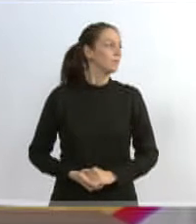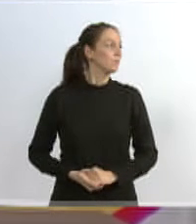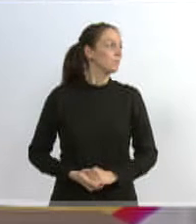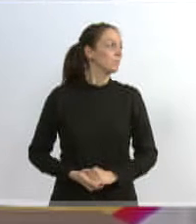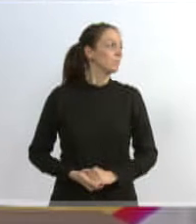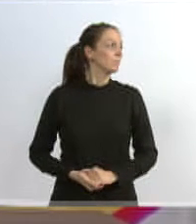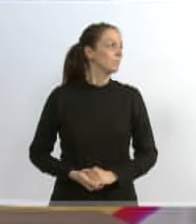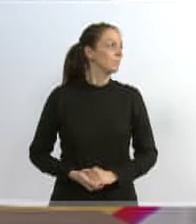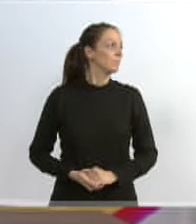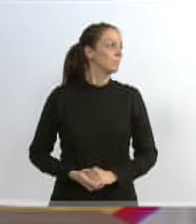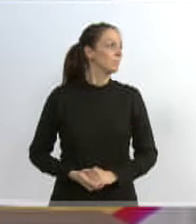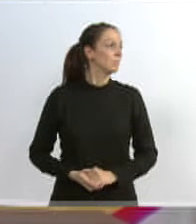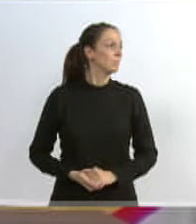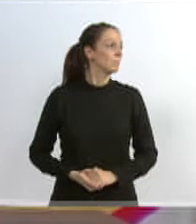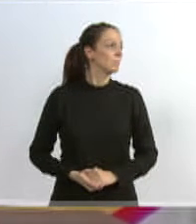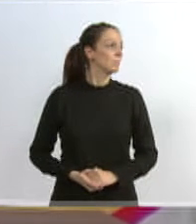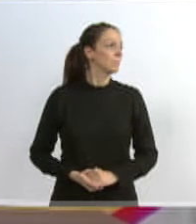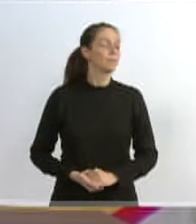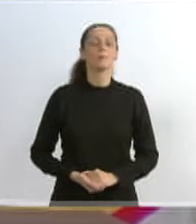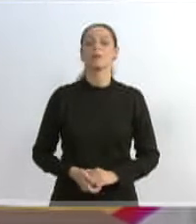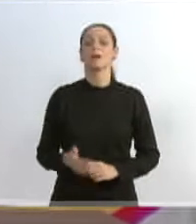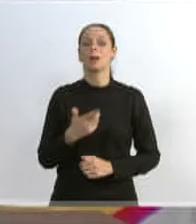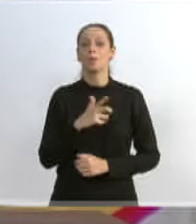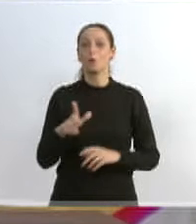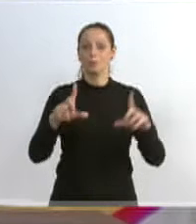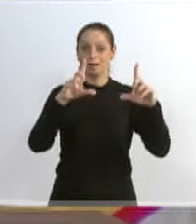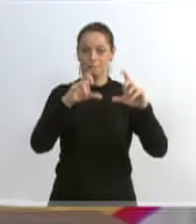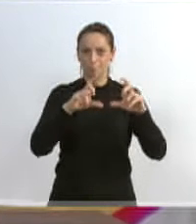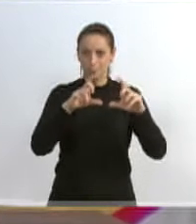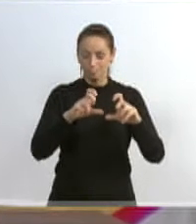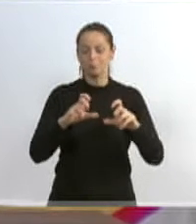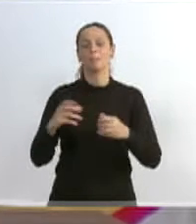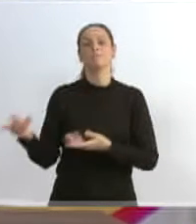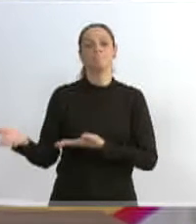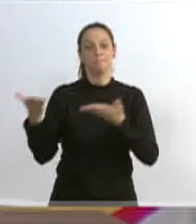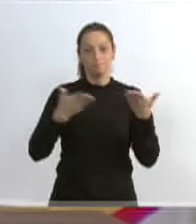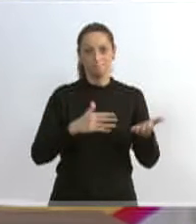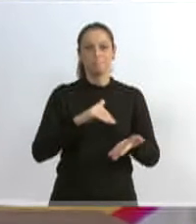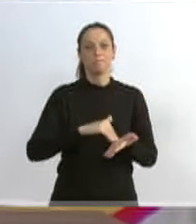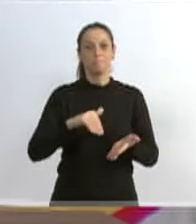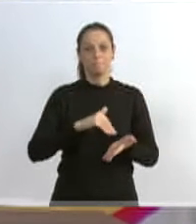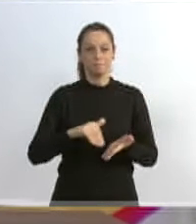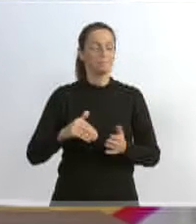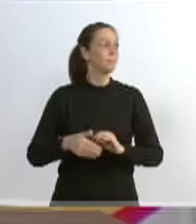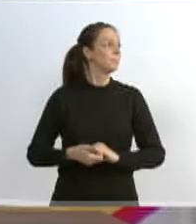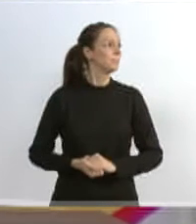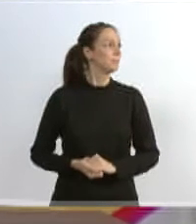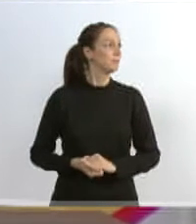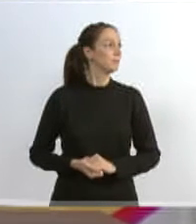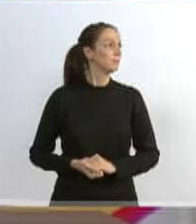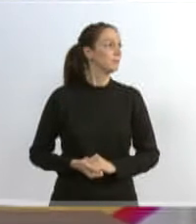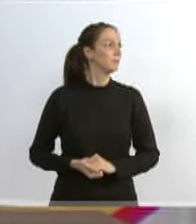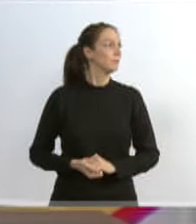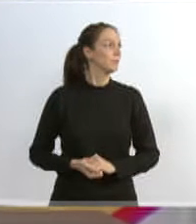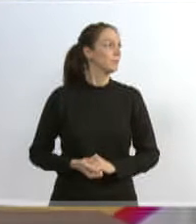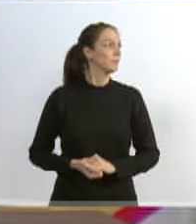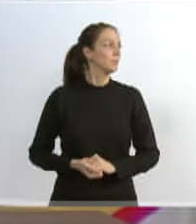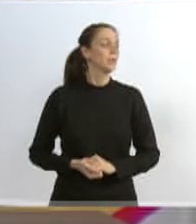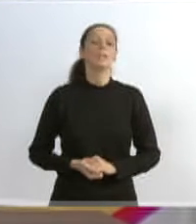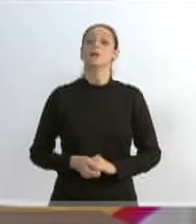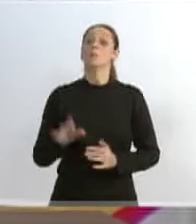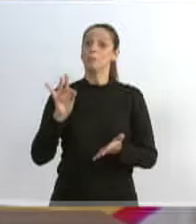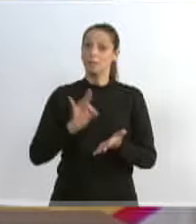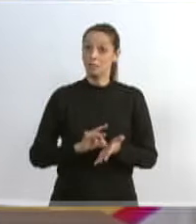reprisar agora lá no momento da visita o secretário isso conseguir reprisar aquelas fotos é uma longa caminhada até chegar essa concretização